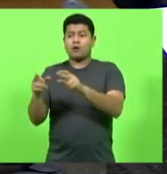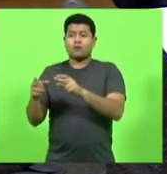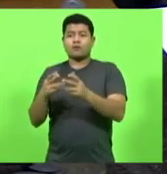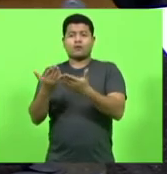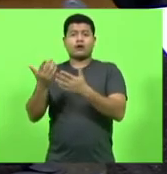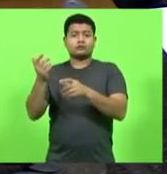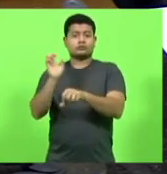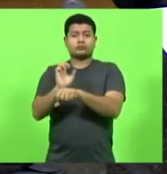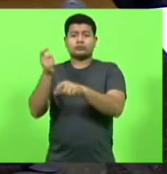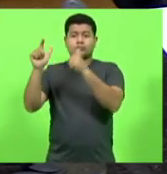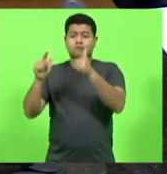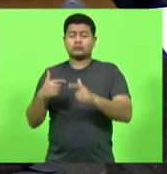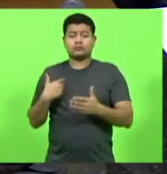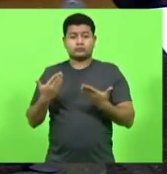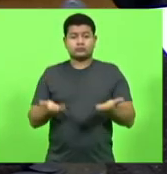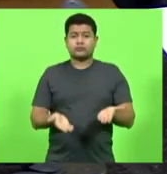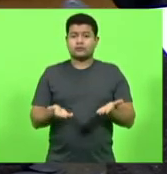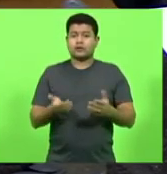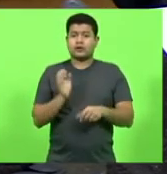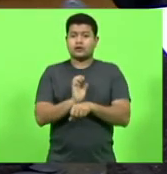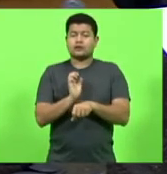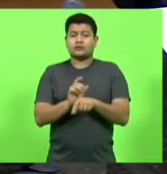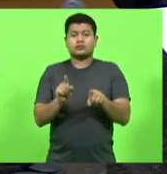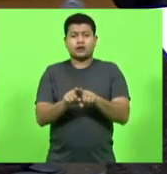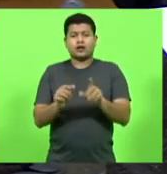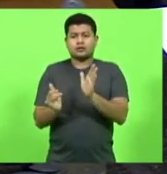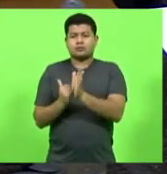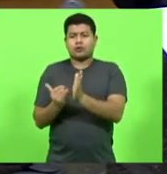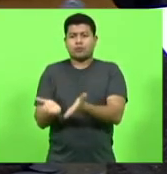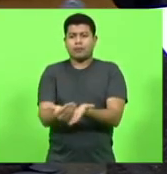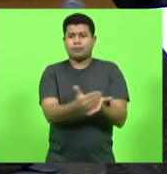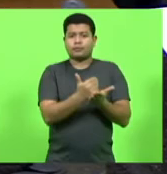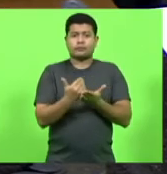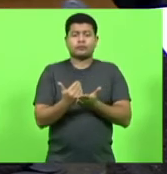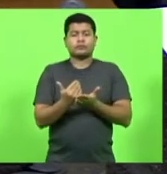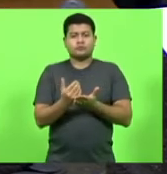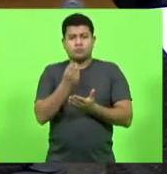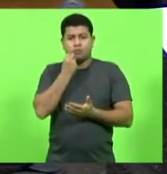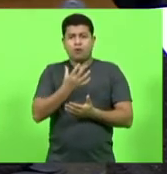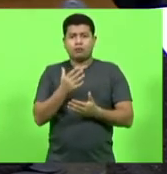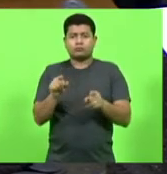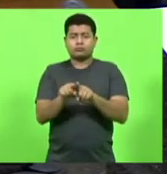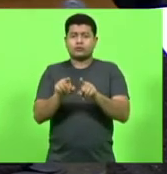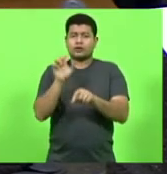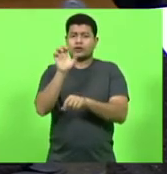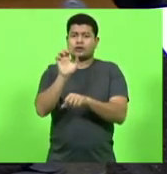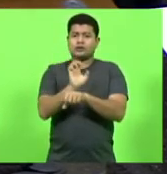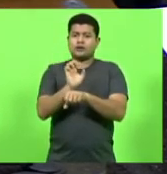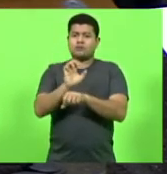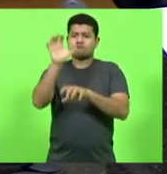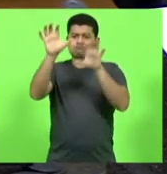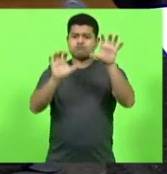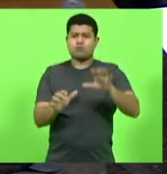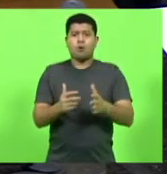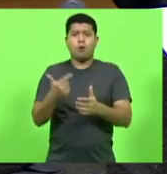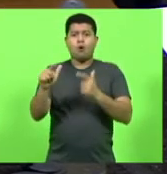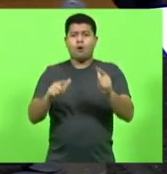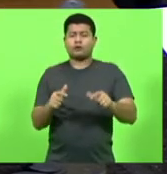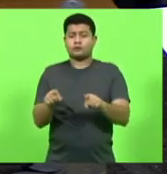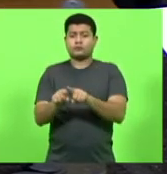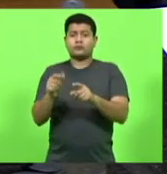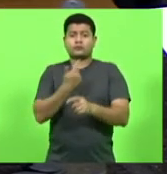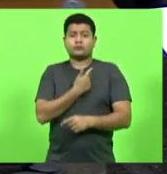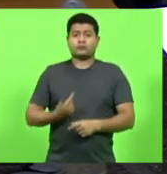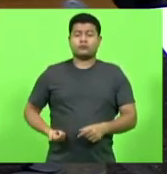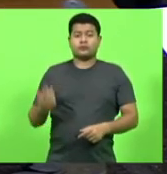estado tem uma boa arrecadação, os outros estados também têm, e o governo federal também tem. Então, fica aqui a pergunta: por que não